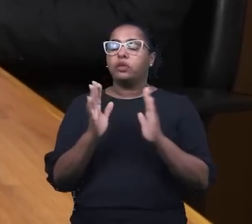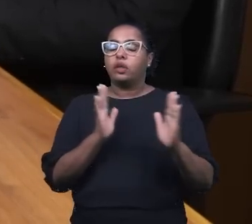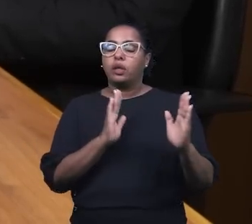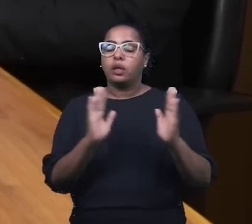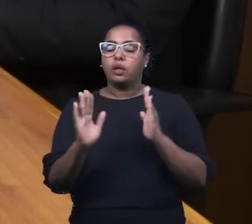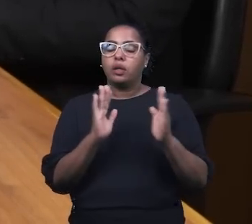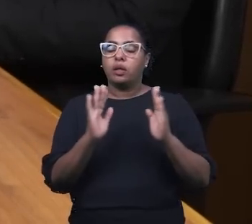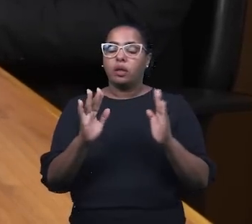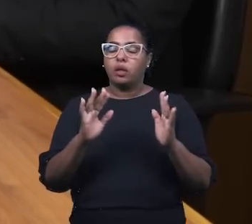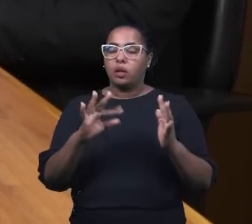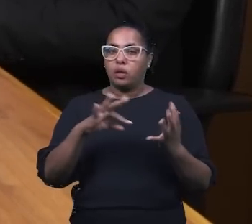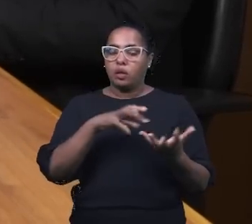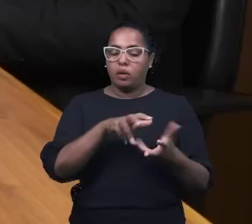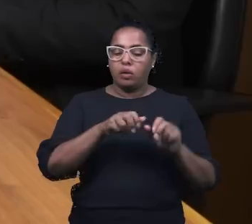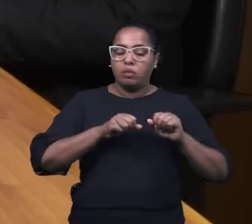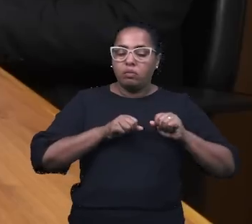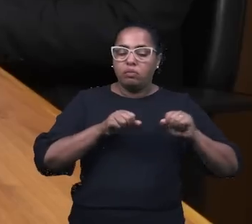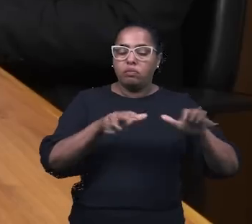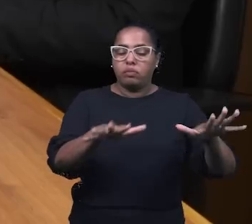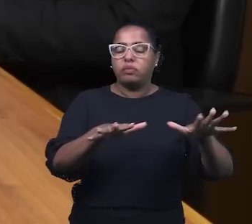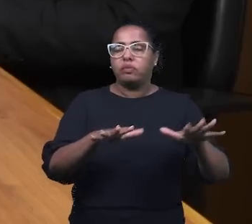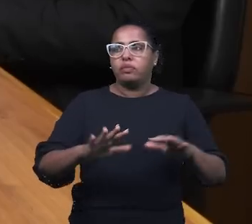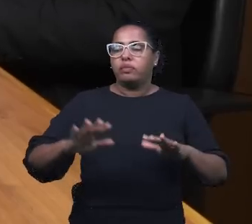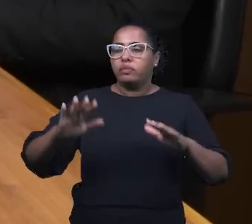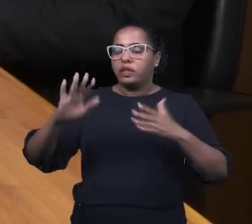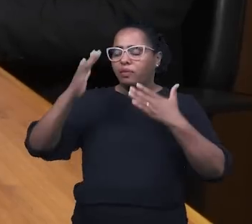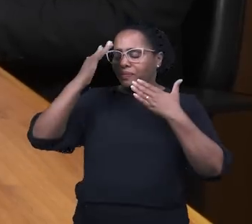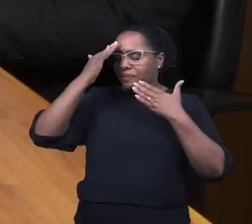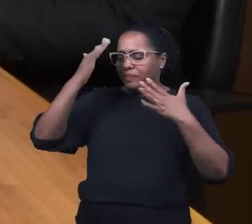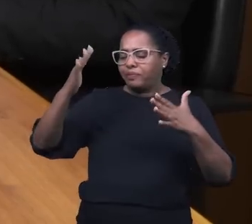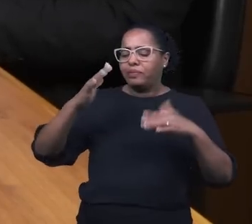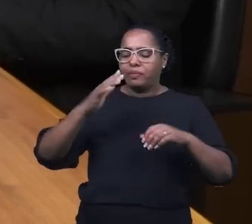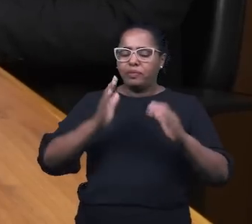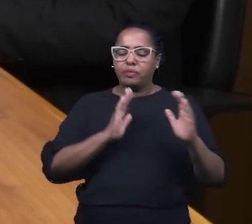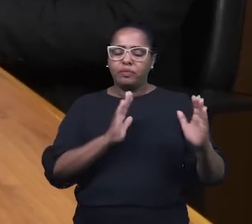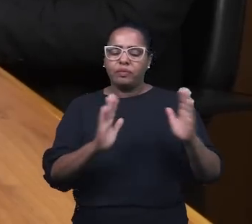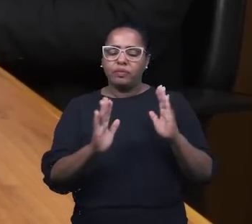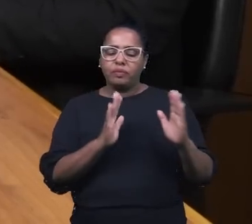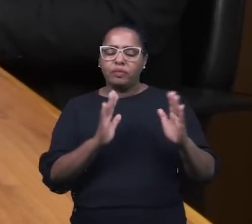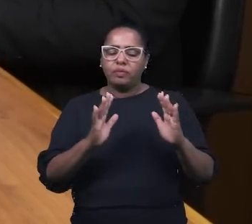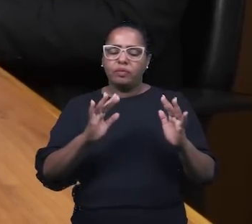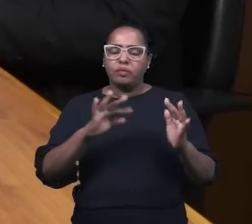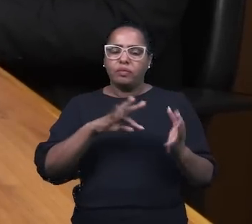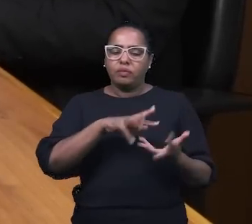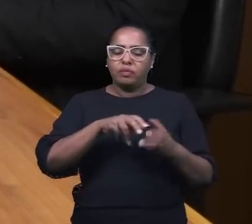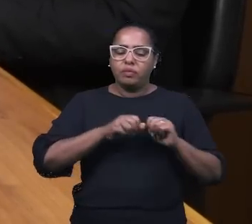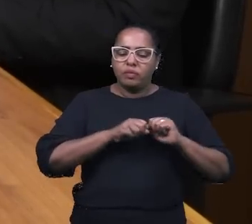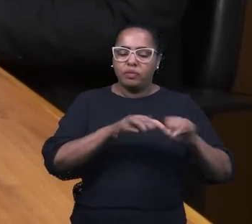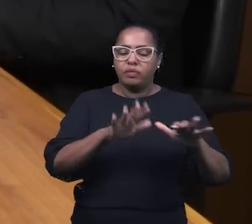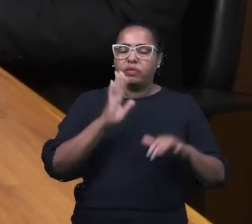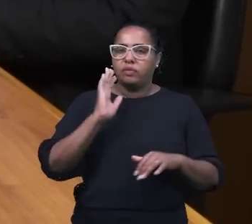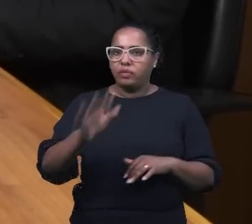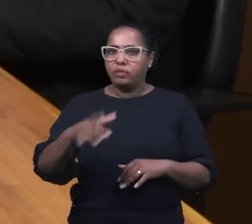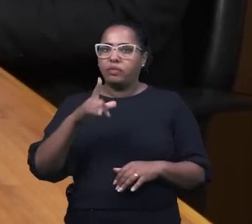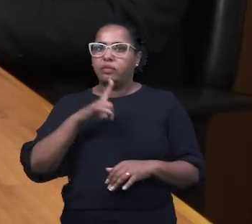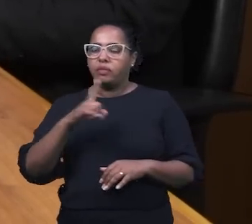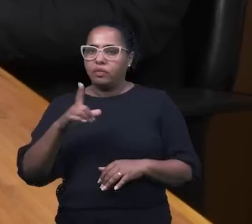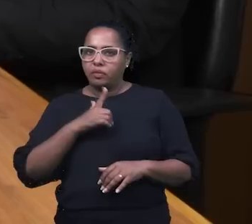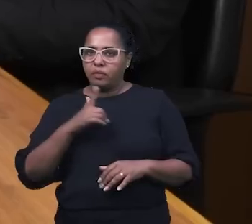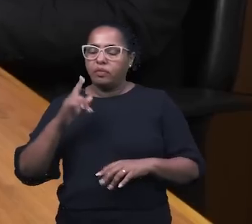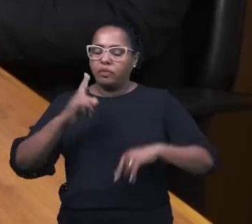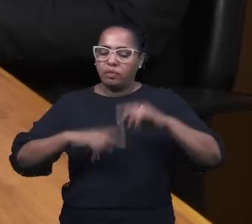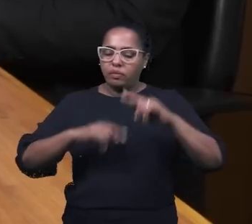período da pandemia. Né? Como você disse, graças a Deus, quando a pandemia chegou, nós tínhamos alguma coisa já